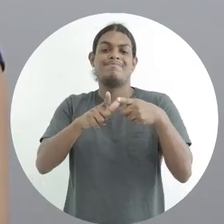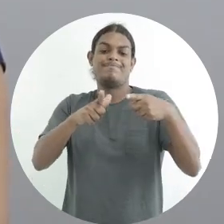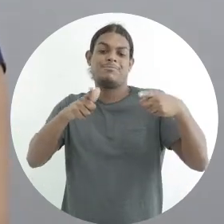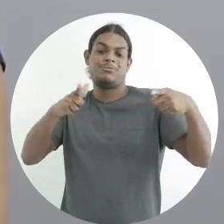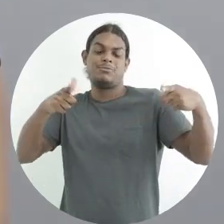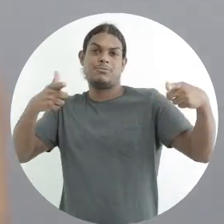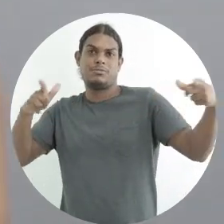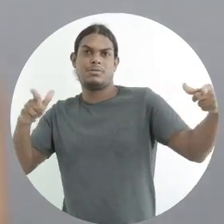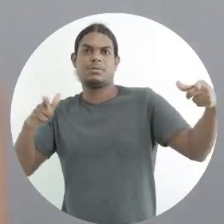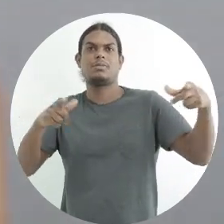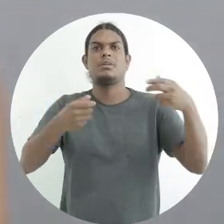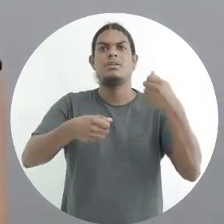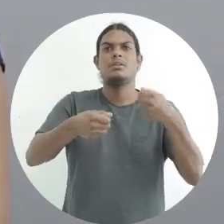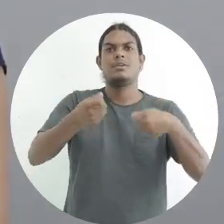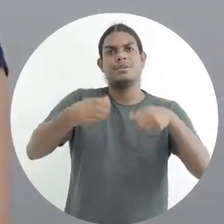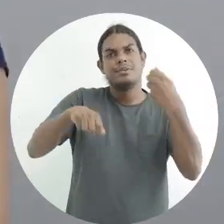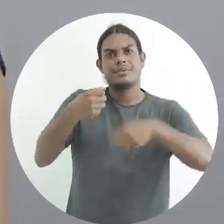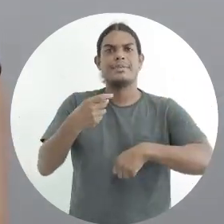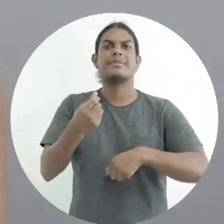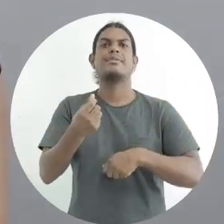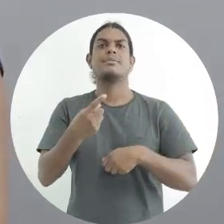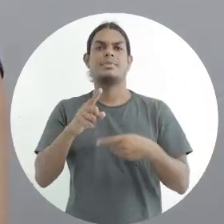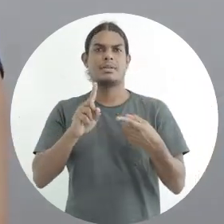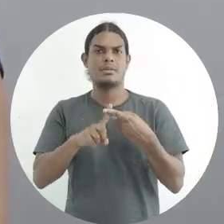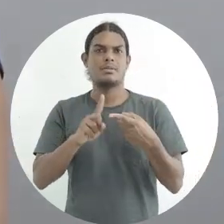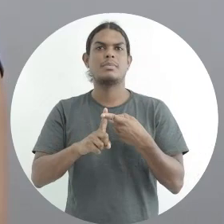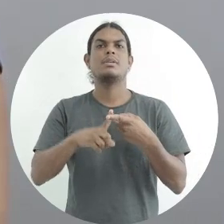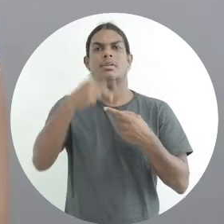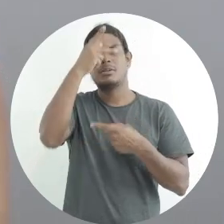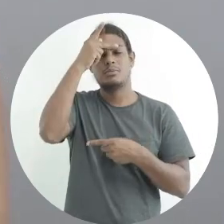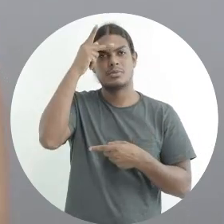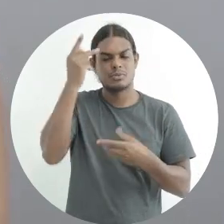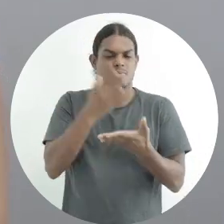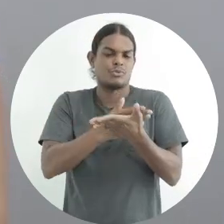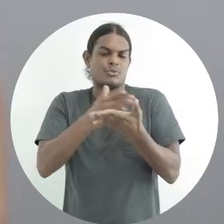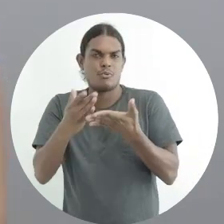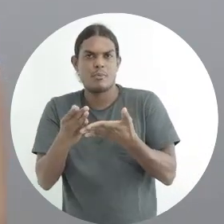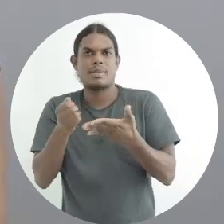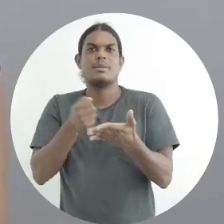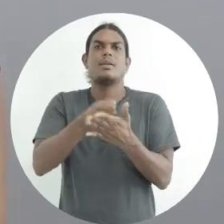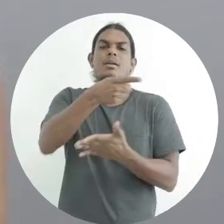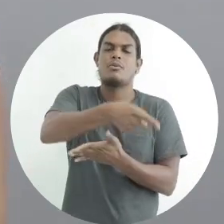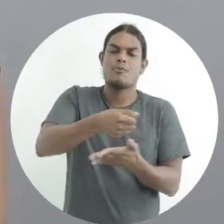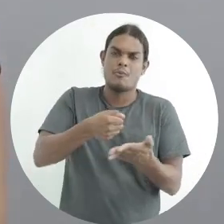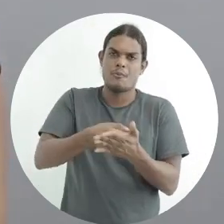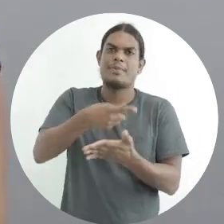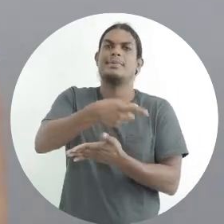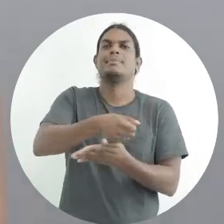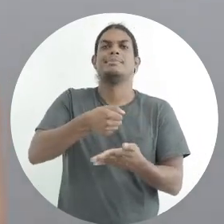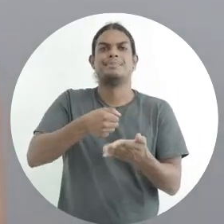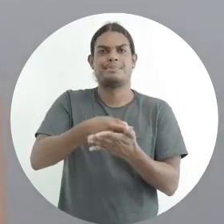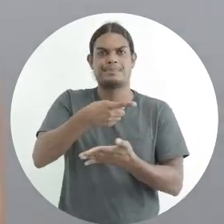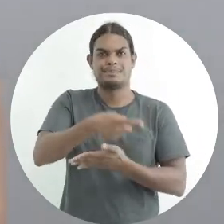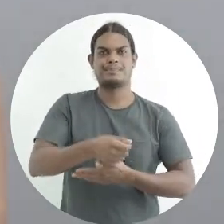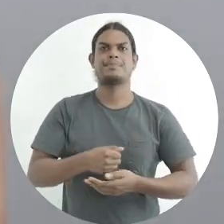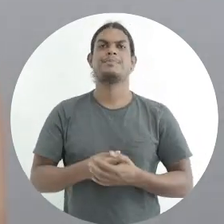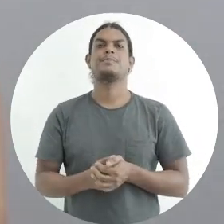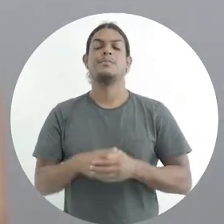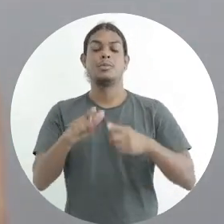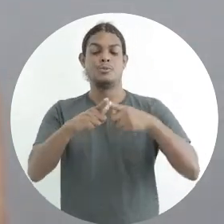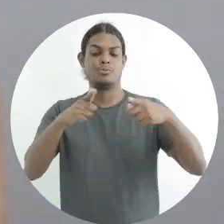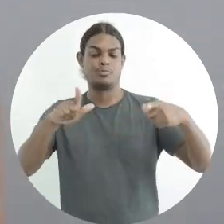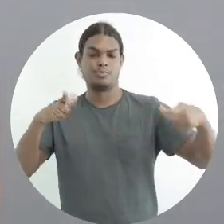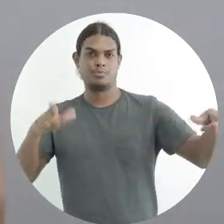Ele faz com que, de novo, as pessoas voltem a comprar, voltem a consumir, dando assim